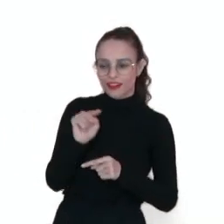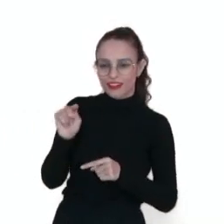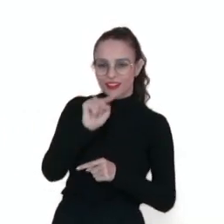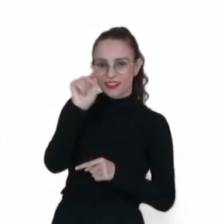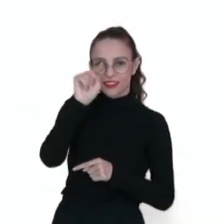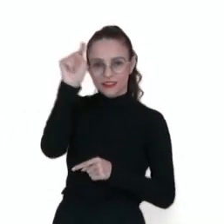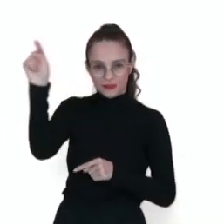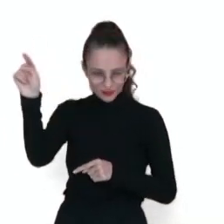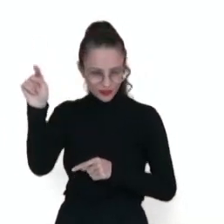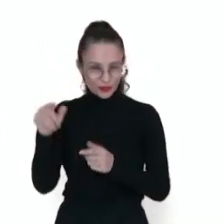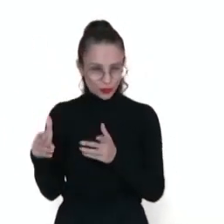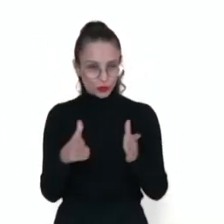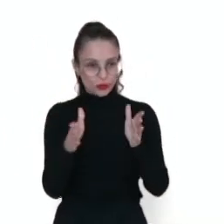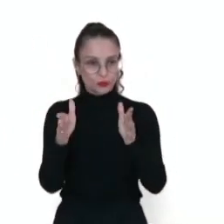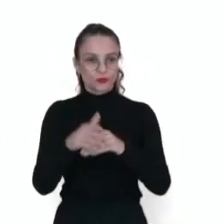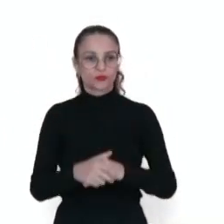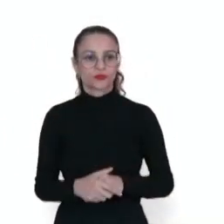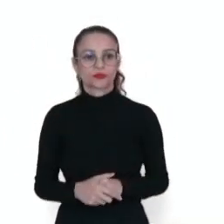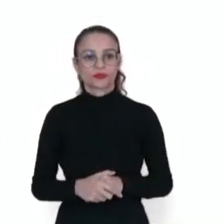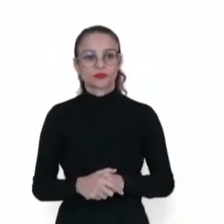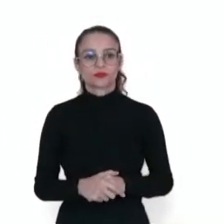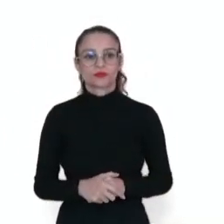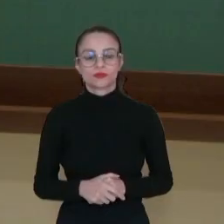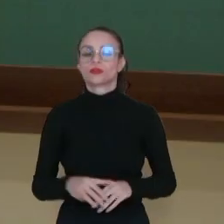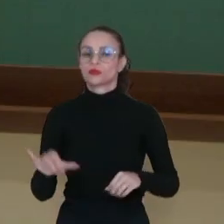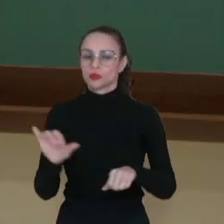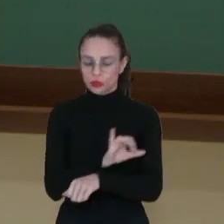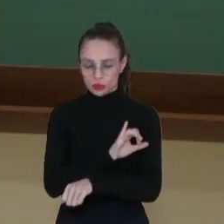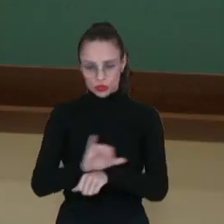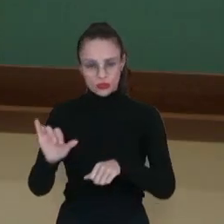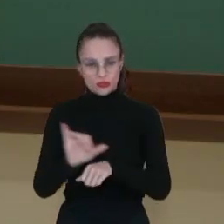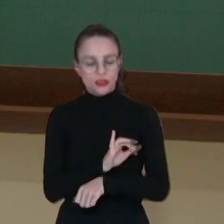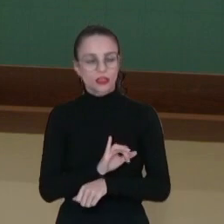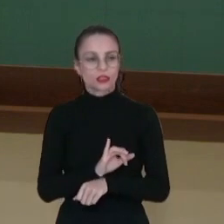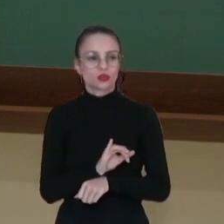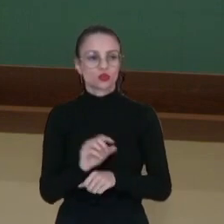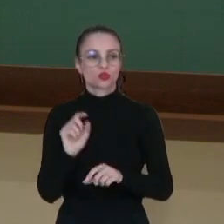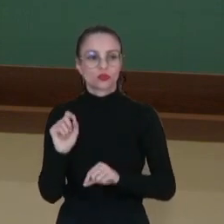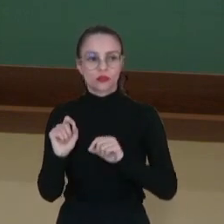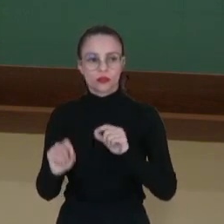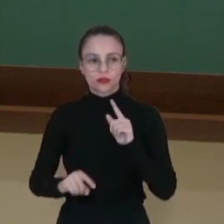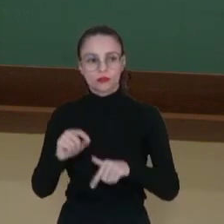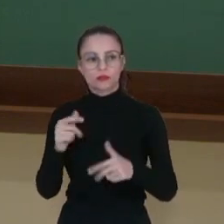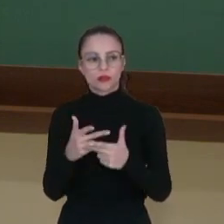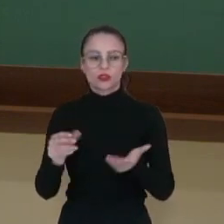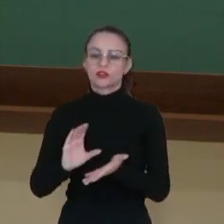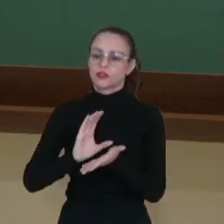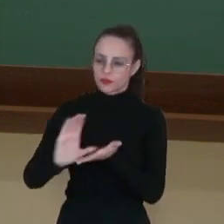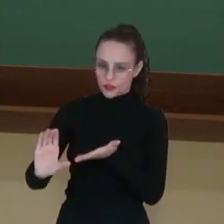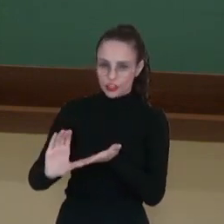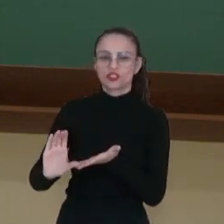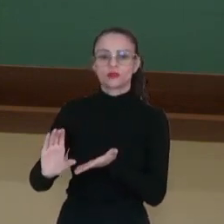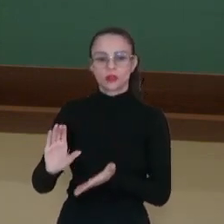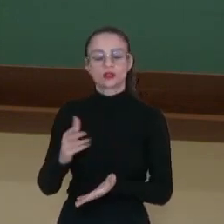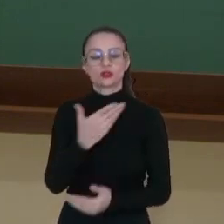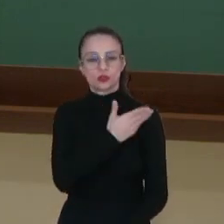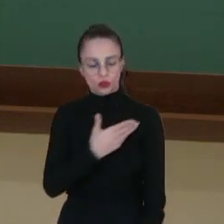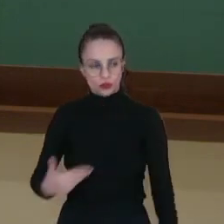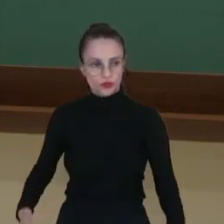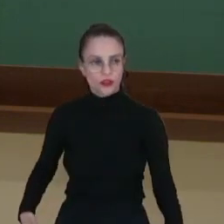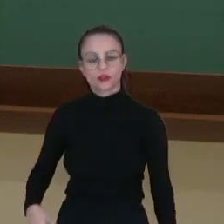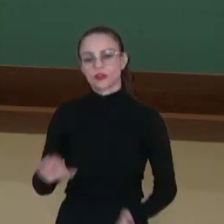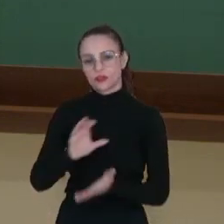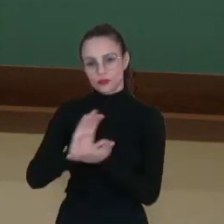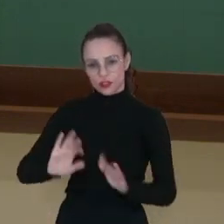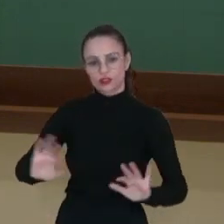Rio São Francisco, certo? Utilizando ali recursos investimentos do governo, vamos dizer assim,